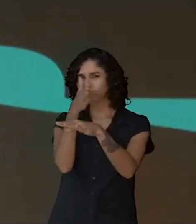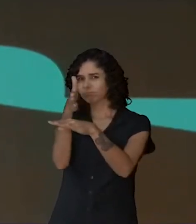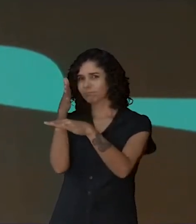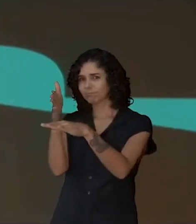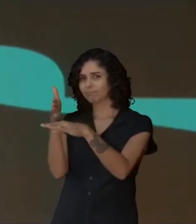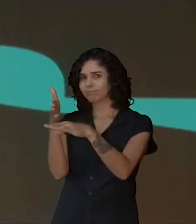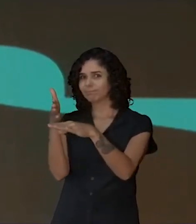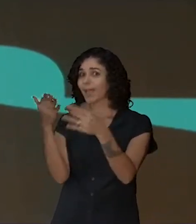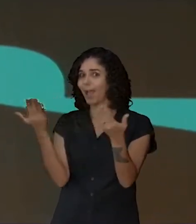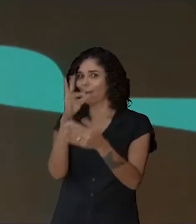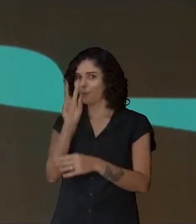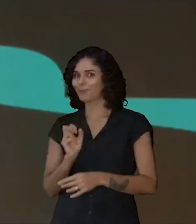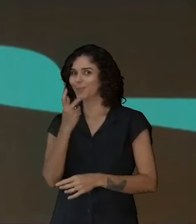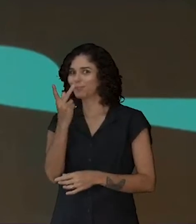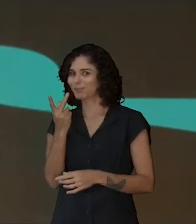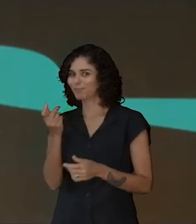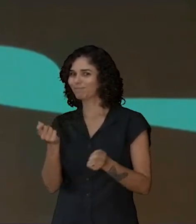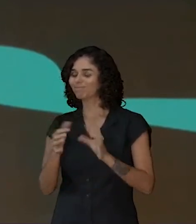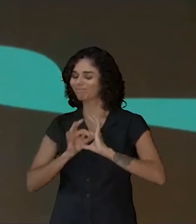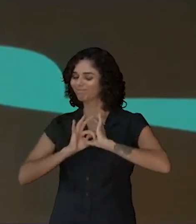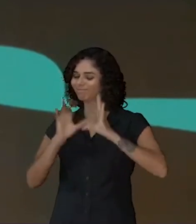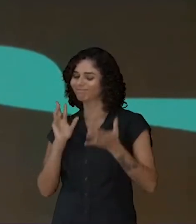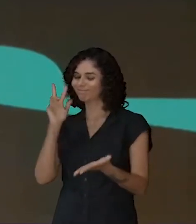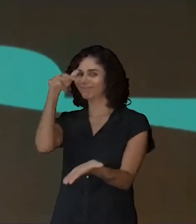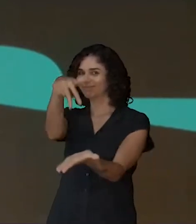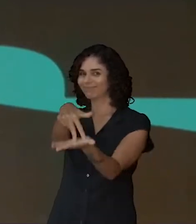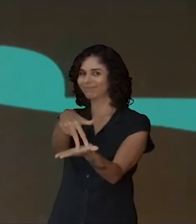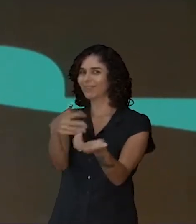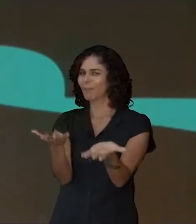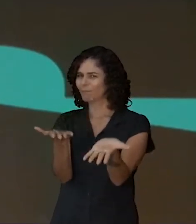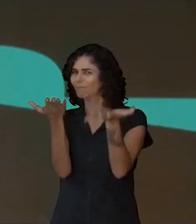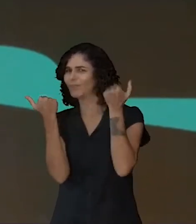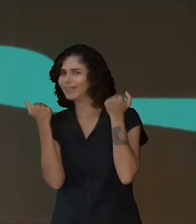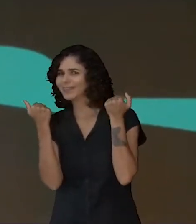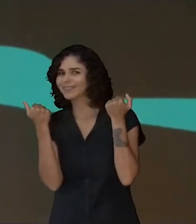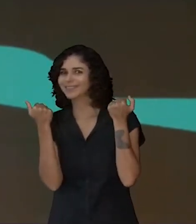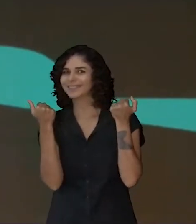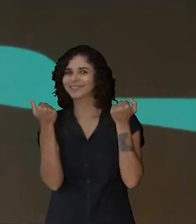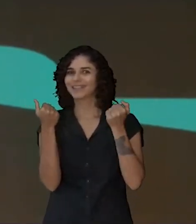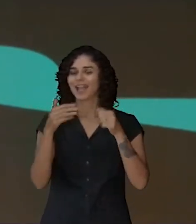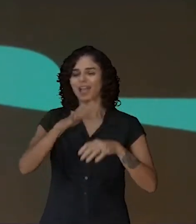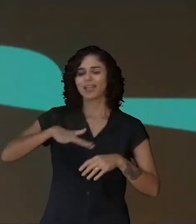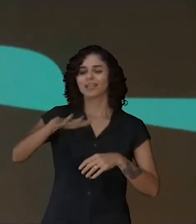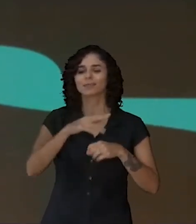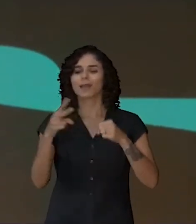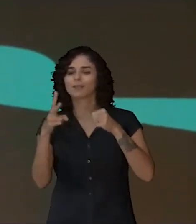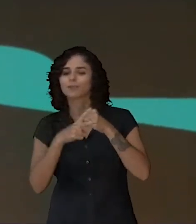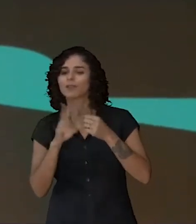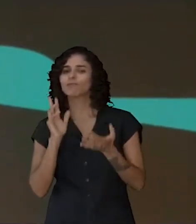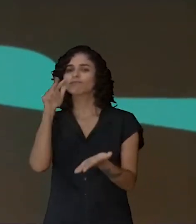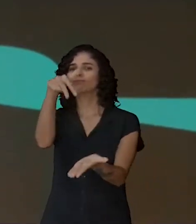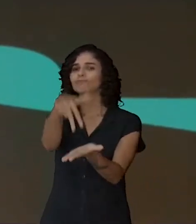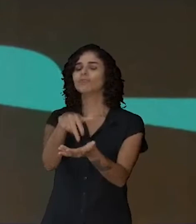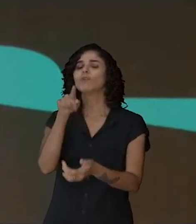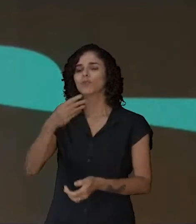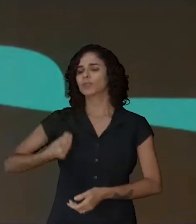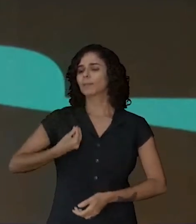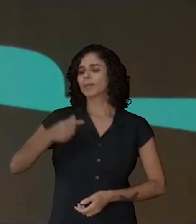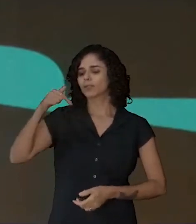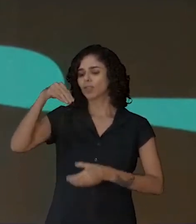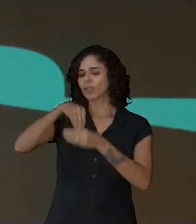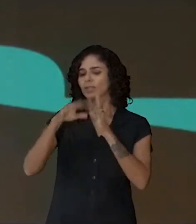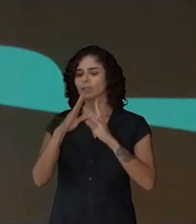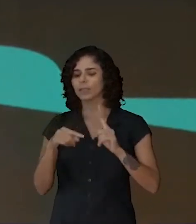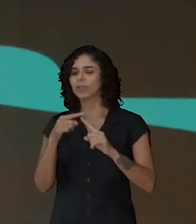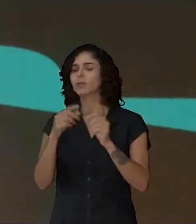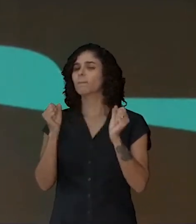vez, pode vir. Pode vir, você que está no Espaço Verbo, vai para frente, você que está aqui. Você que quer só mais do Espírito,